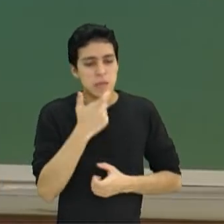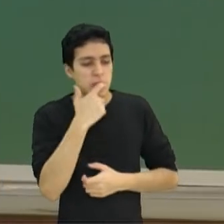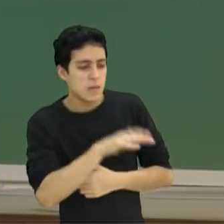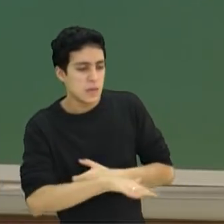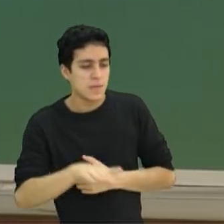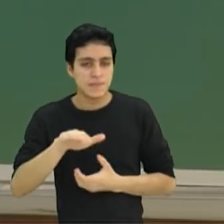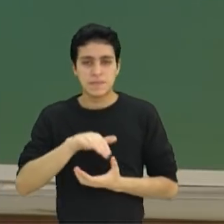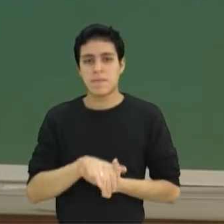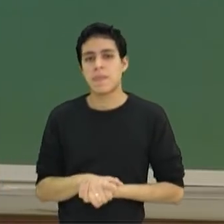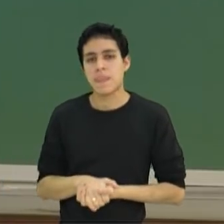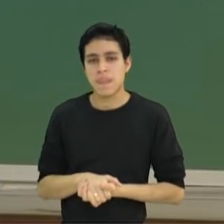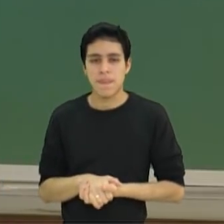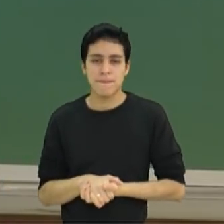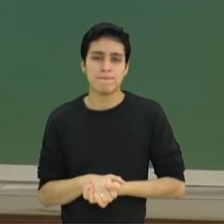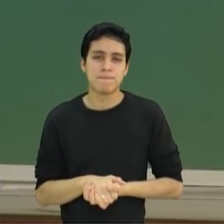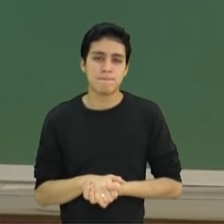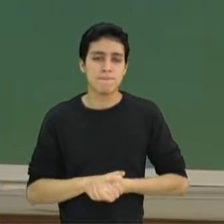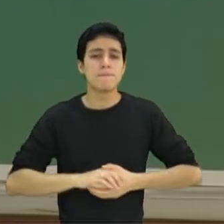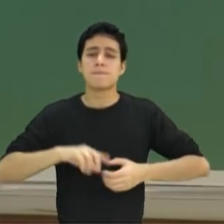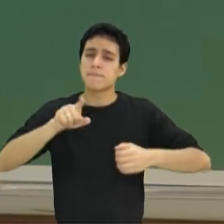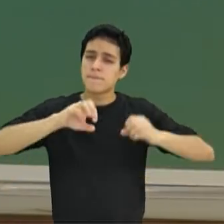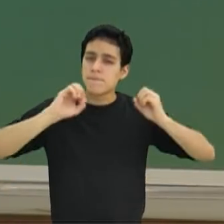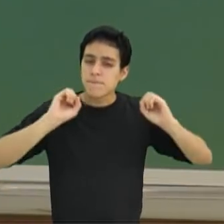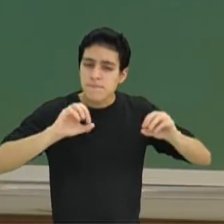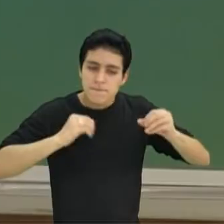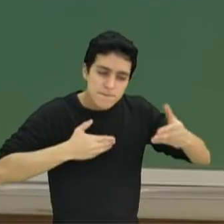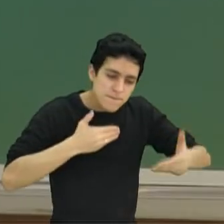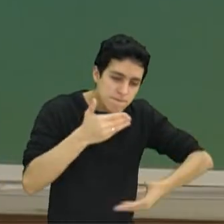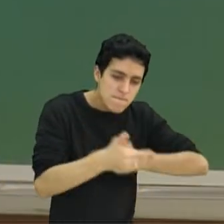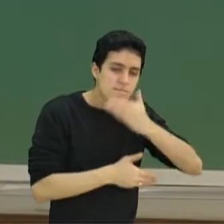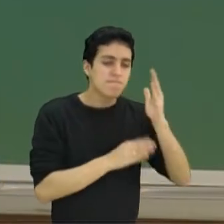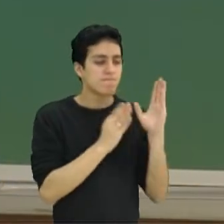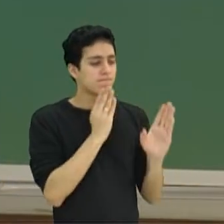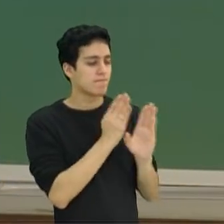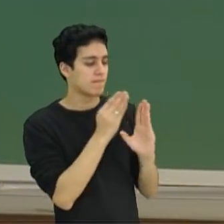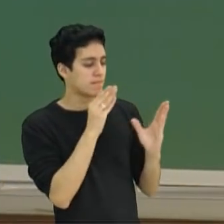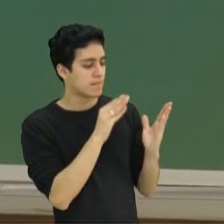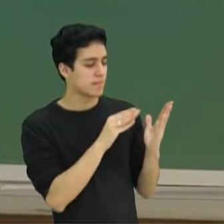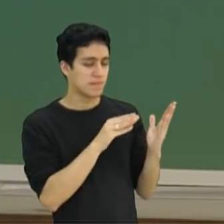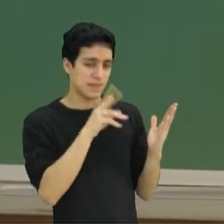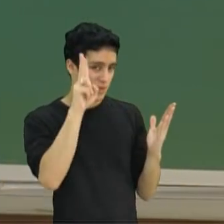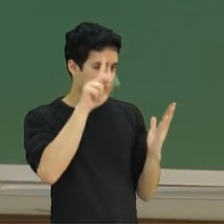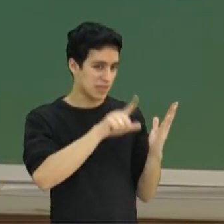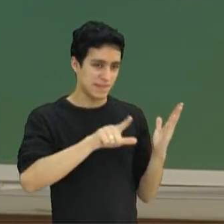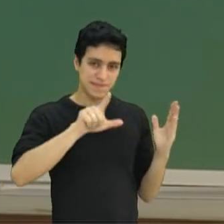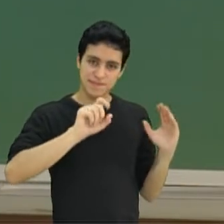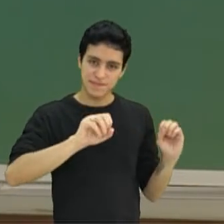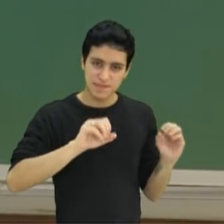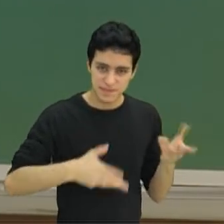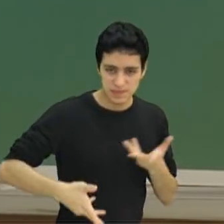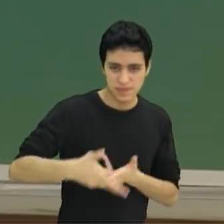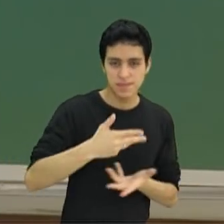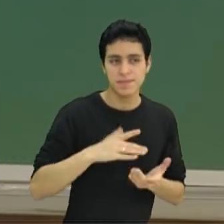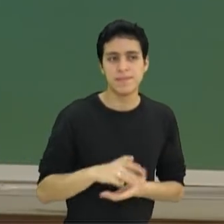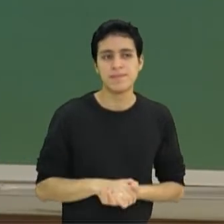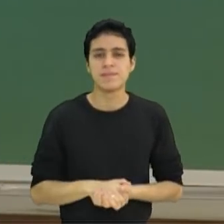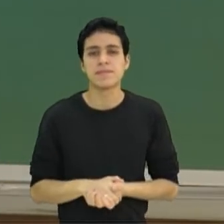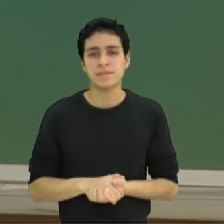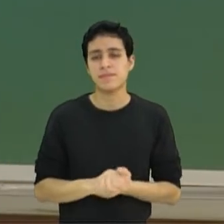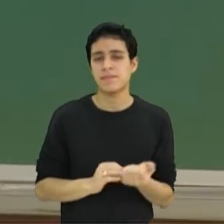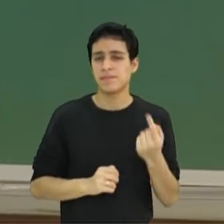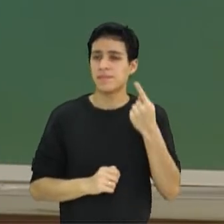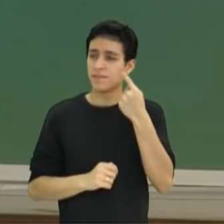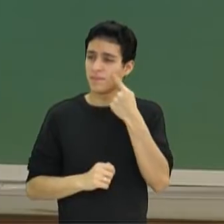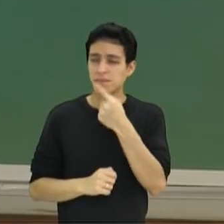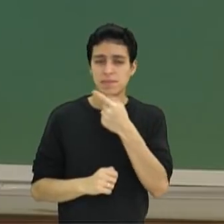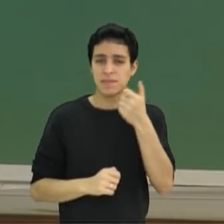infantis. Então, é um ensinamento sendo passado através do conto. E ainda ela cita o Bruno